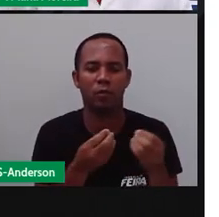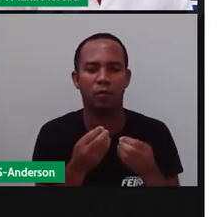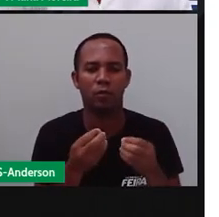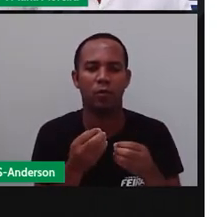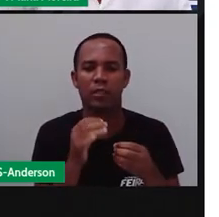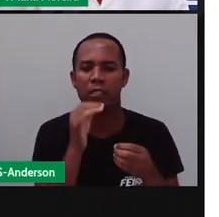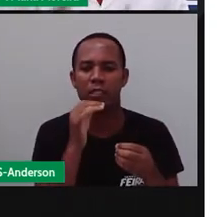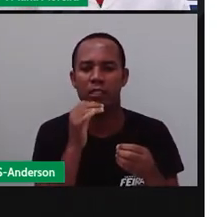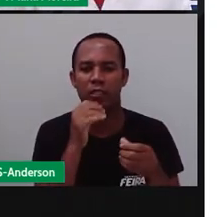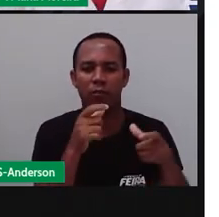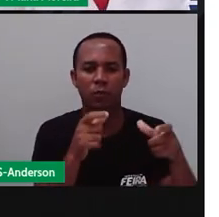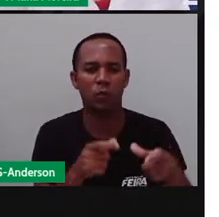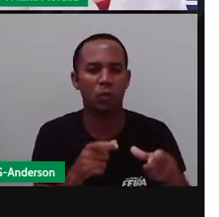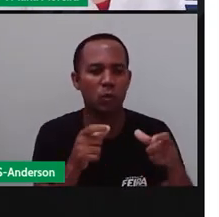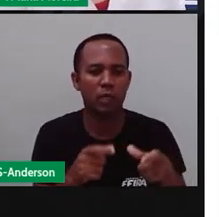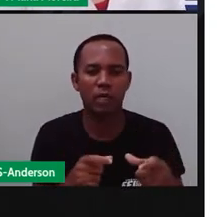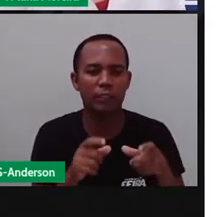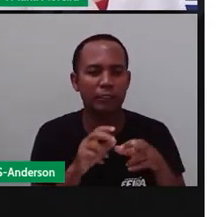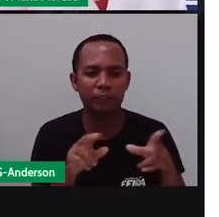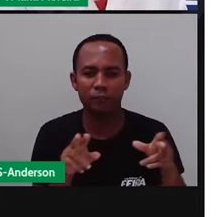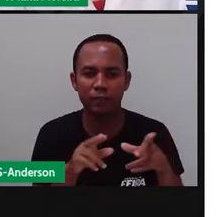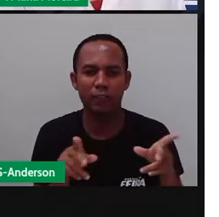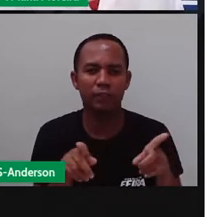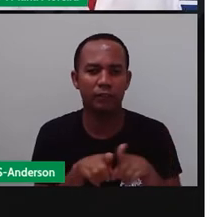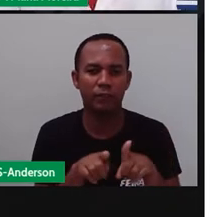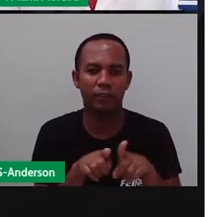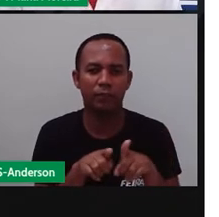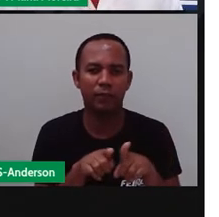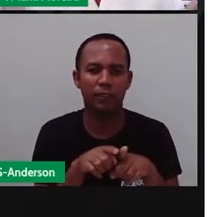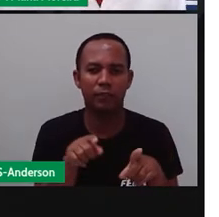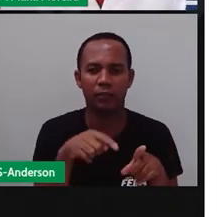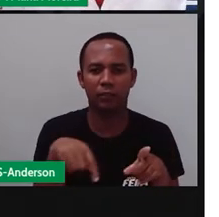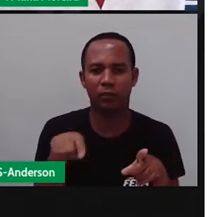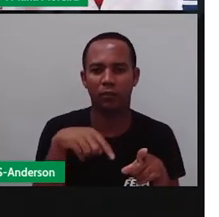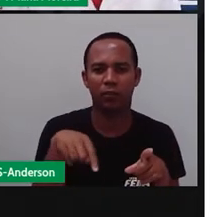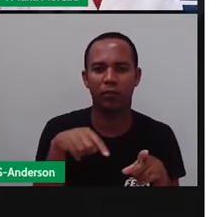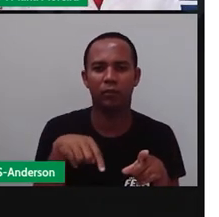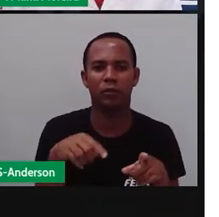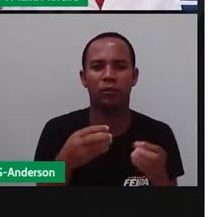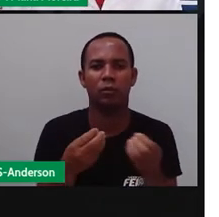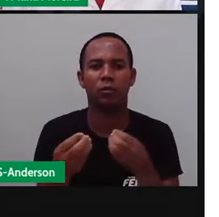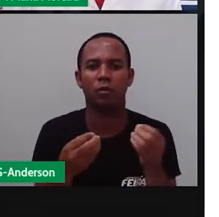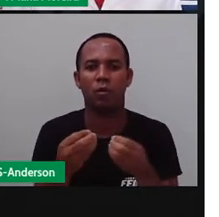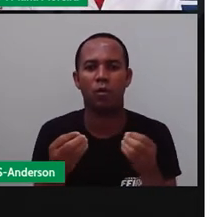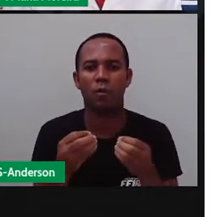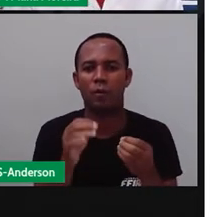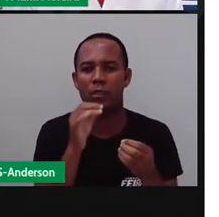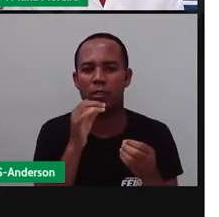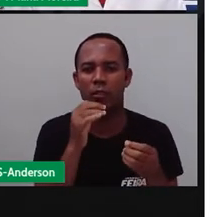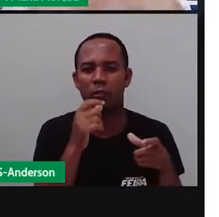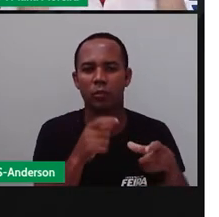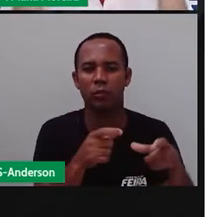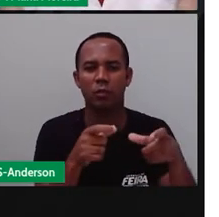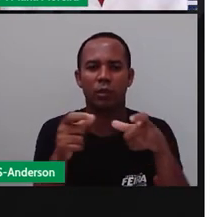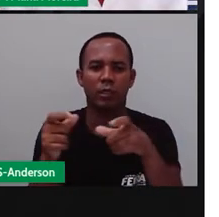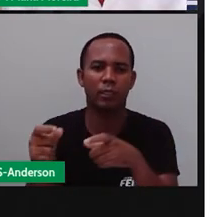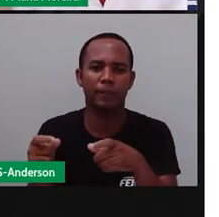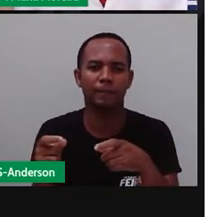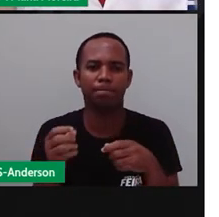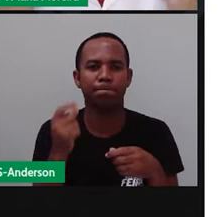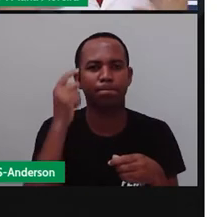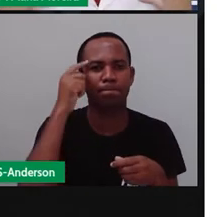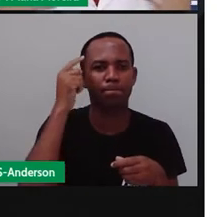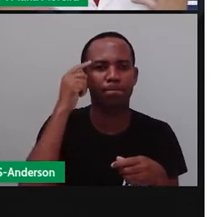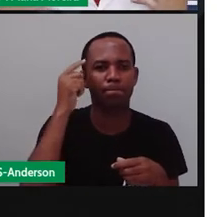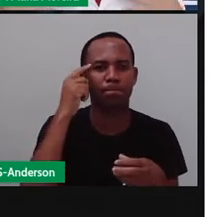né, em um lugar totalmente diferente. Então, a gente aqui automaticamente viajou aí para a sala de aula. A Pro tentou, né,